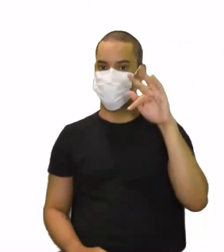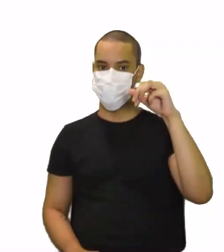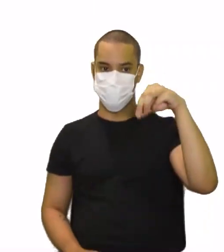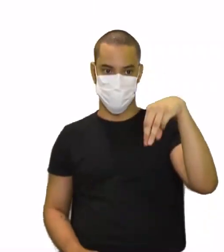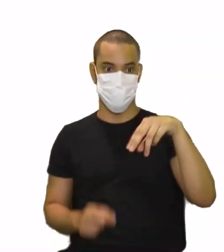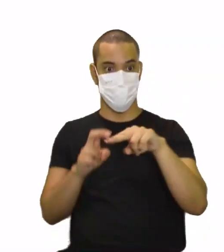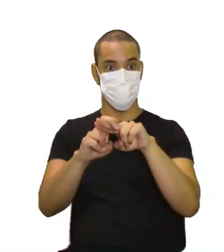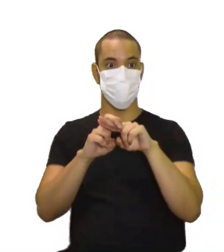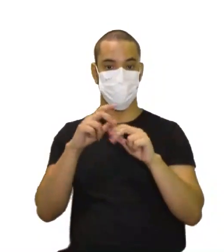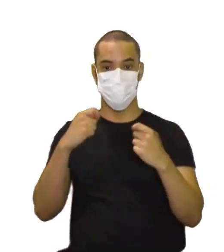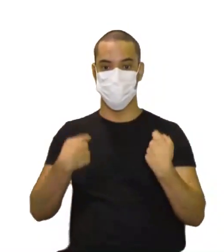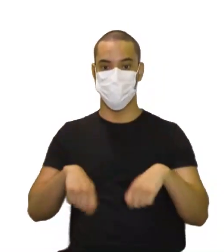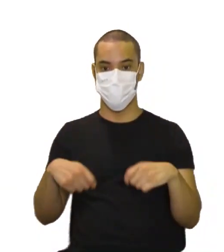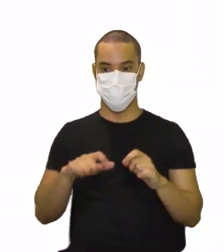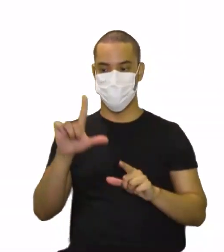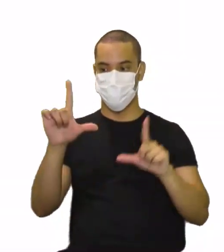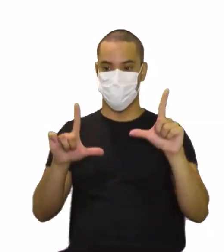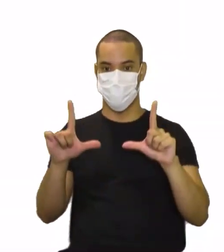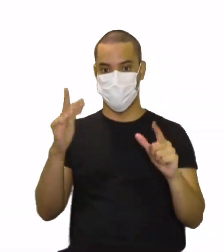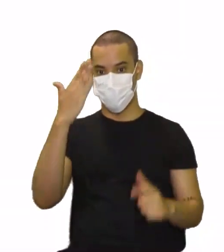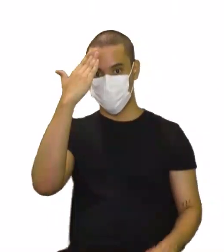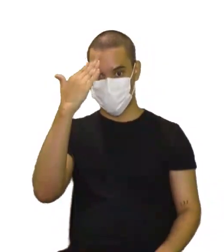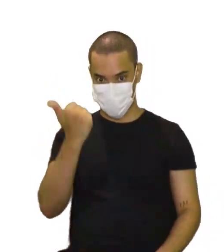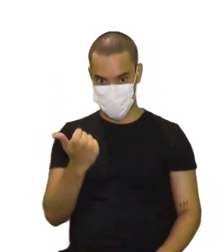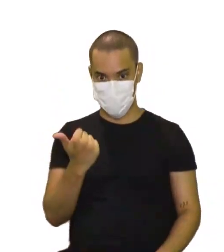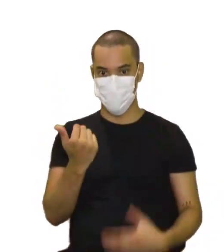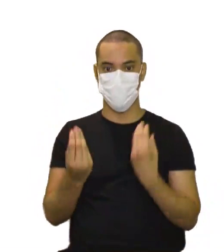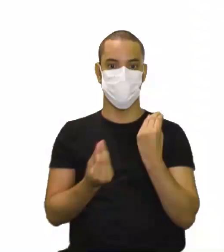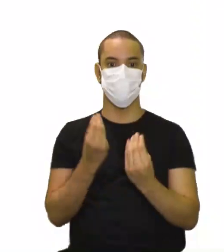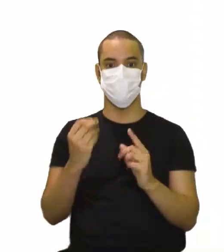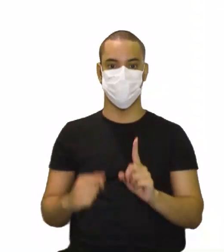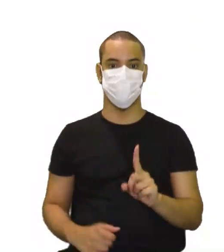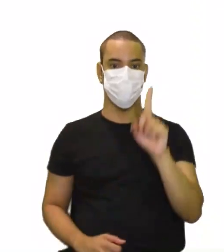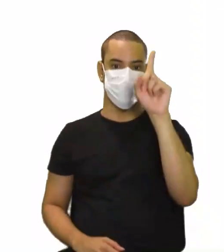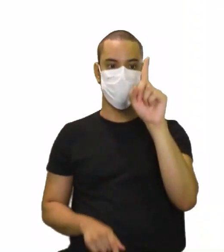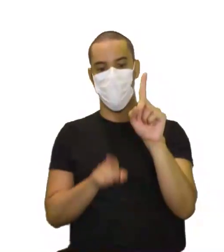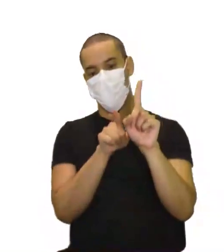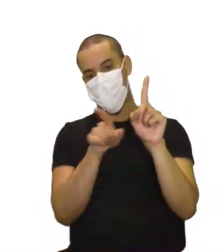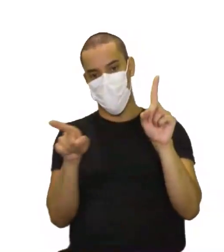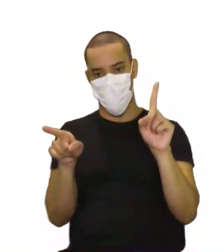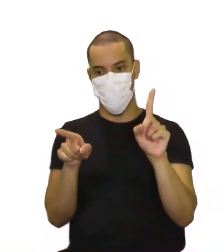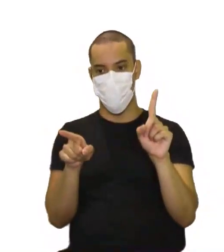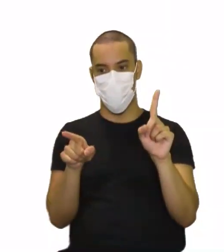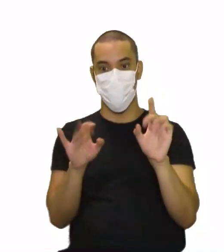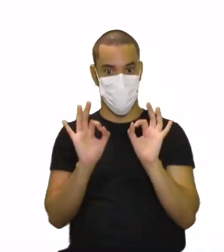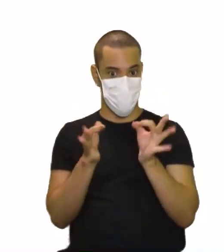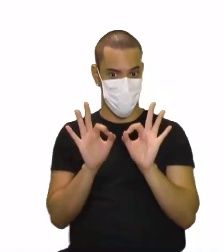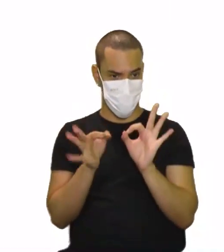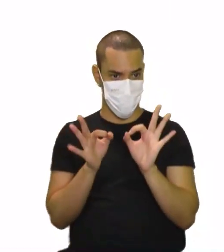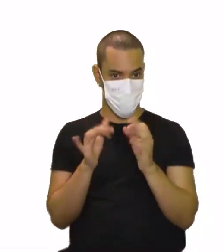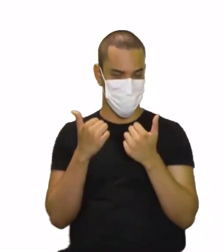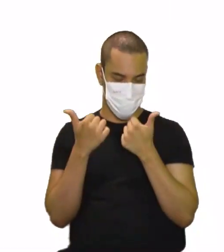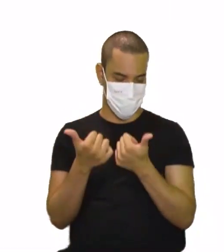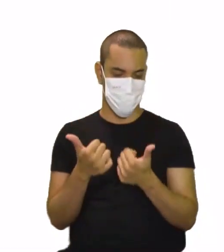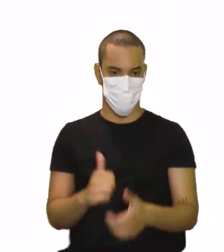plano aí da velocidade com o campo e a força magnética apontando para cima. Vocês estão bem tranquilos.